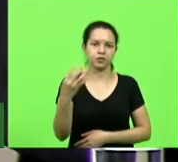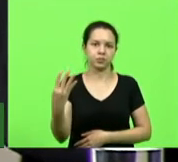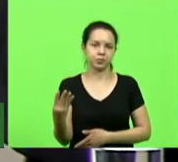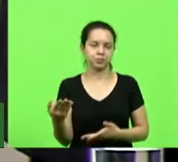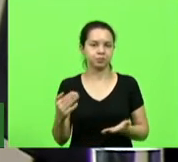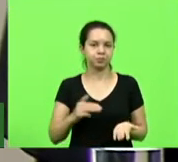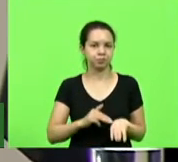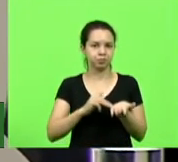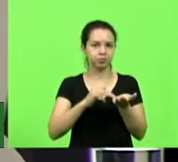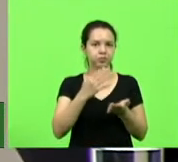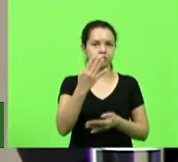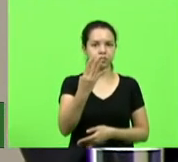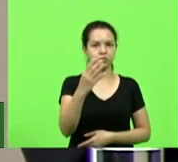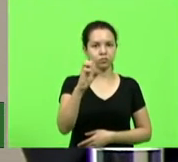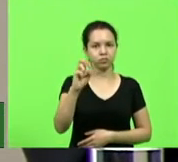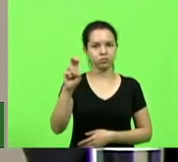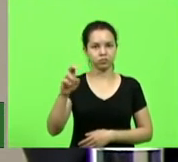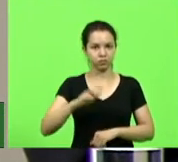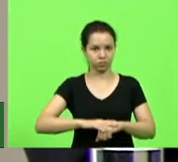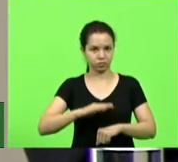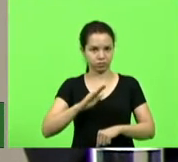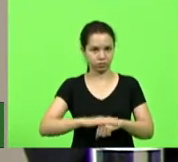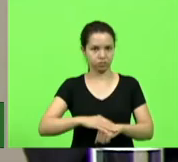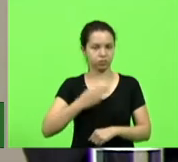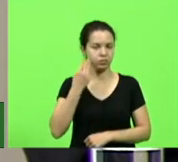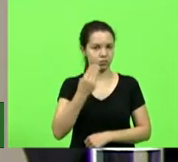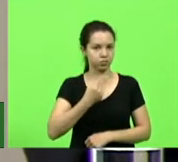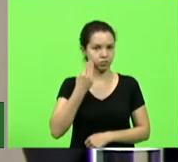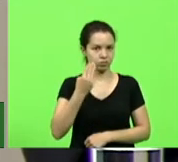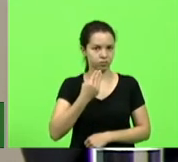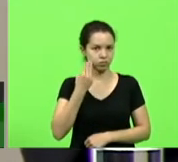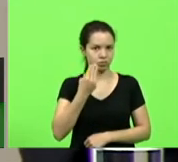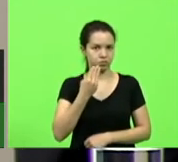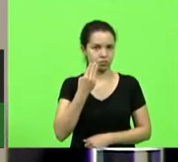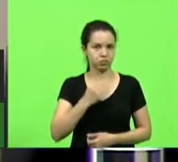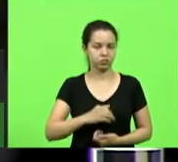Moção 405, autor deputado Márcio Machado.